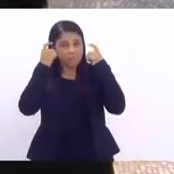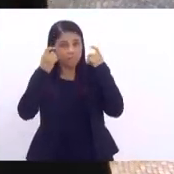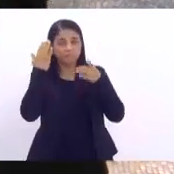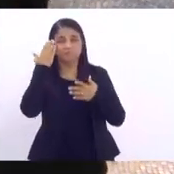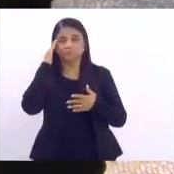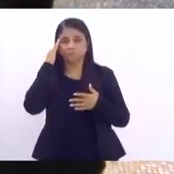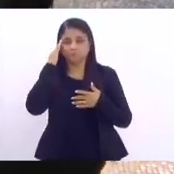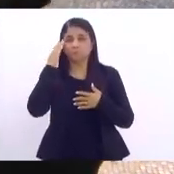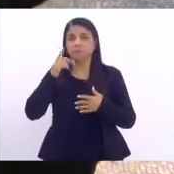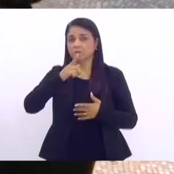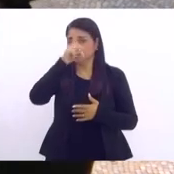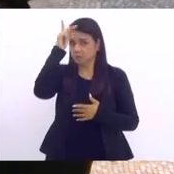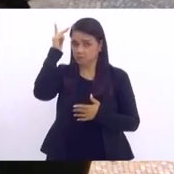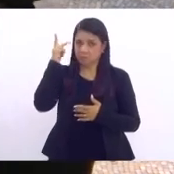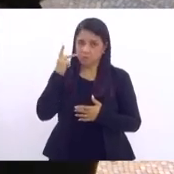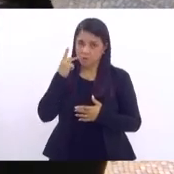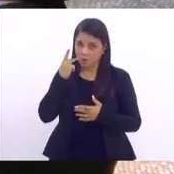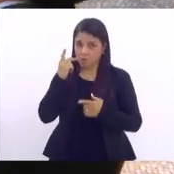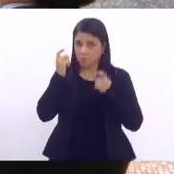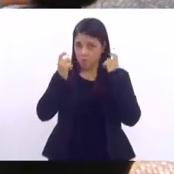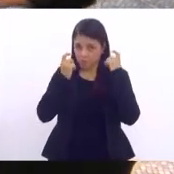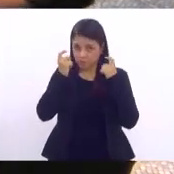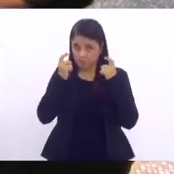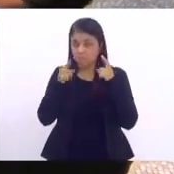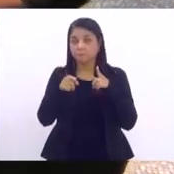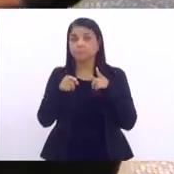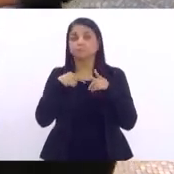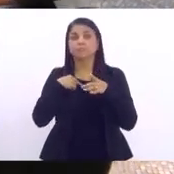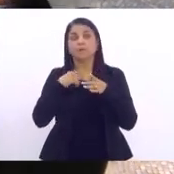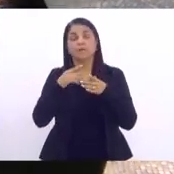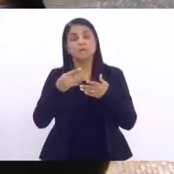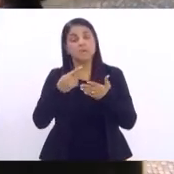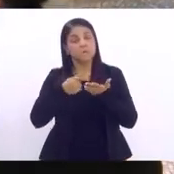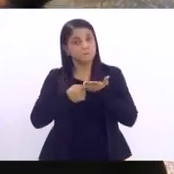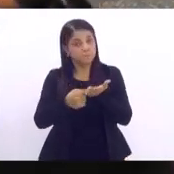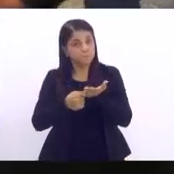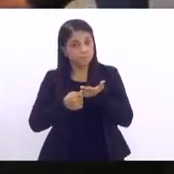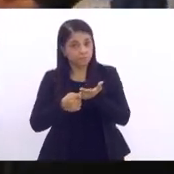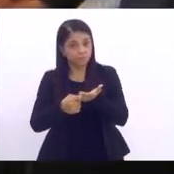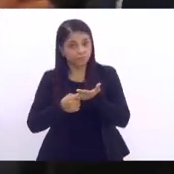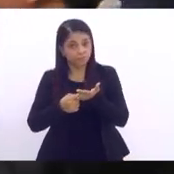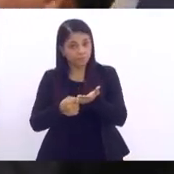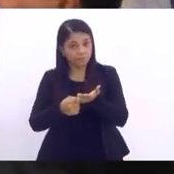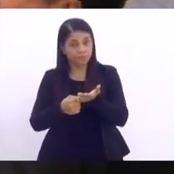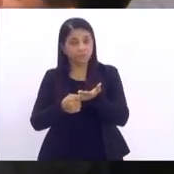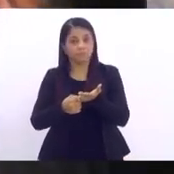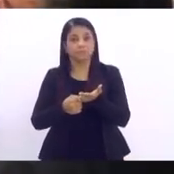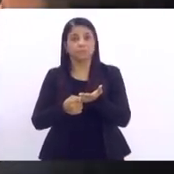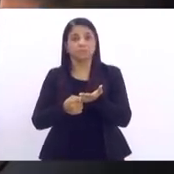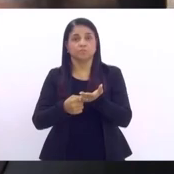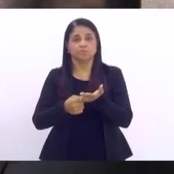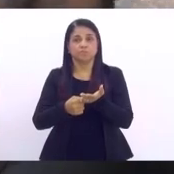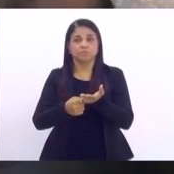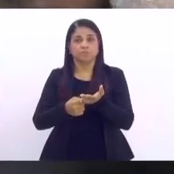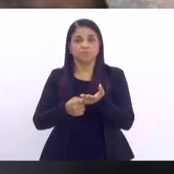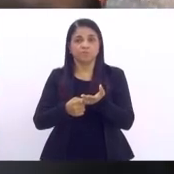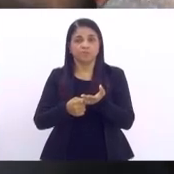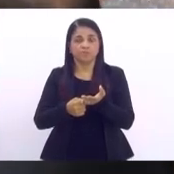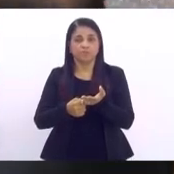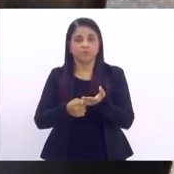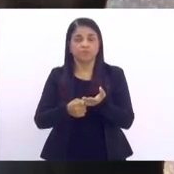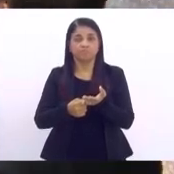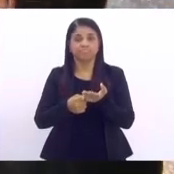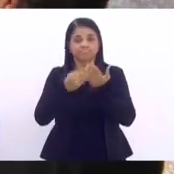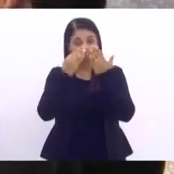e construir esse acordo que foi feito aqui, que a gente só vai examinar se